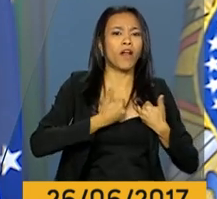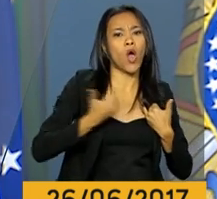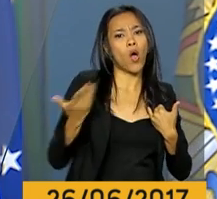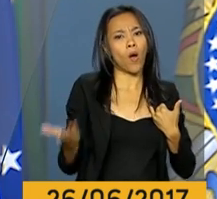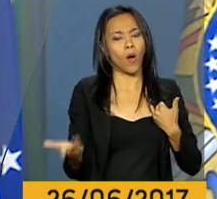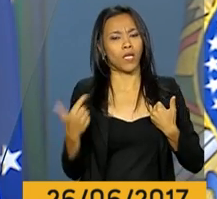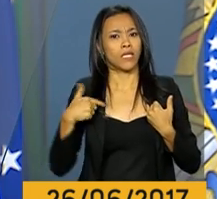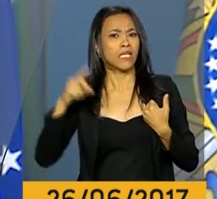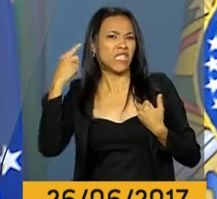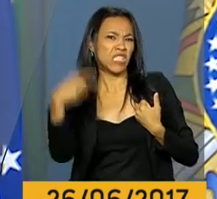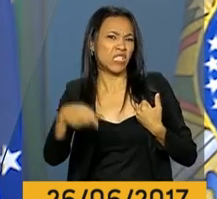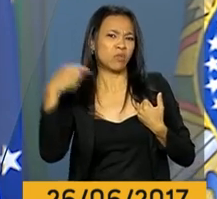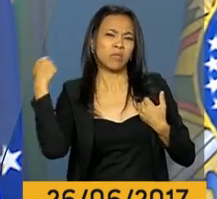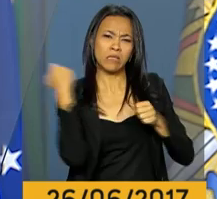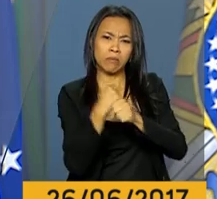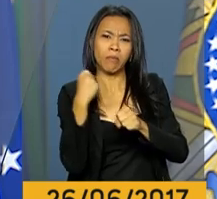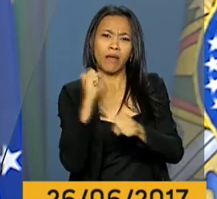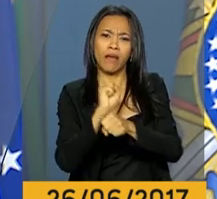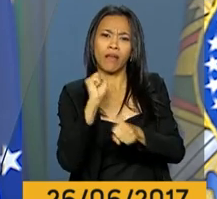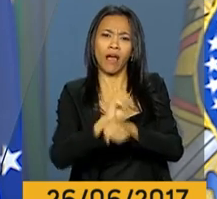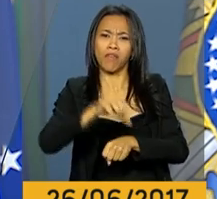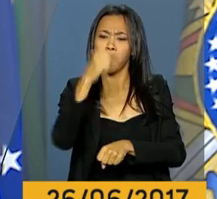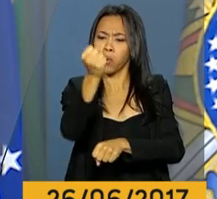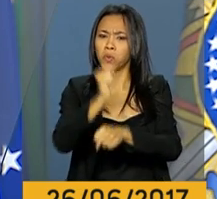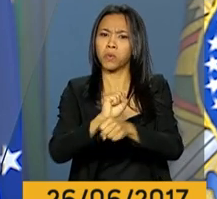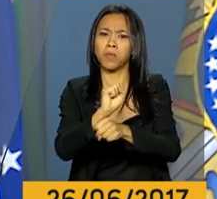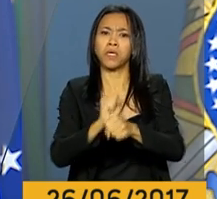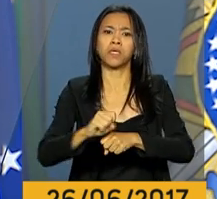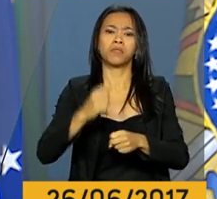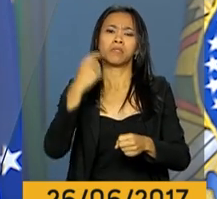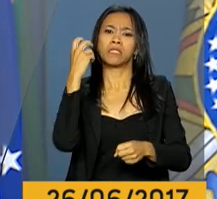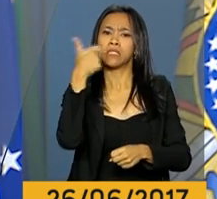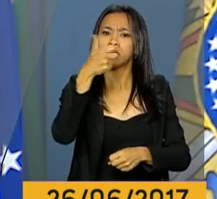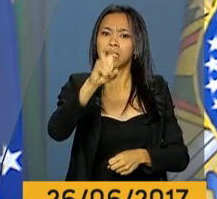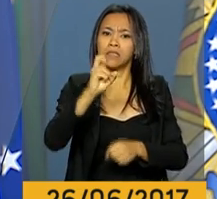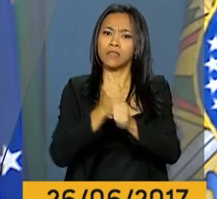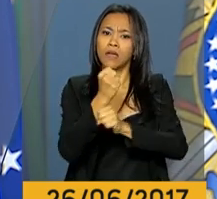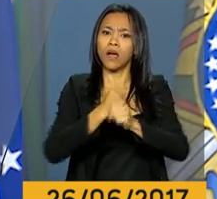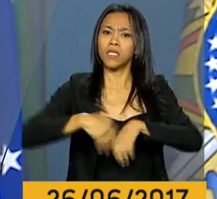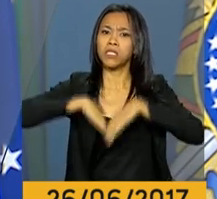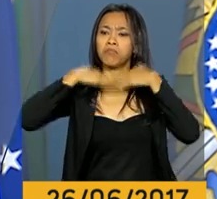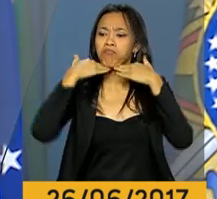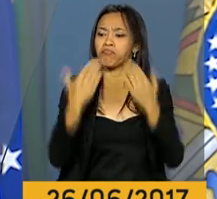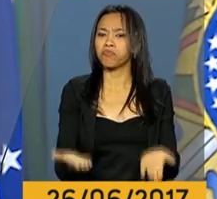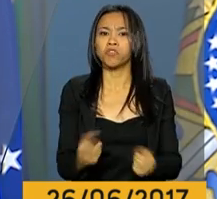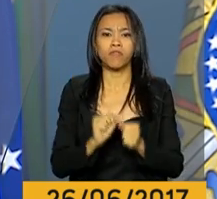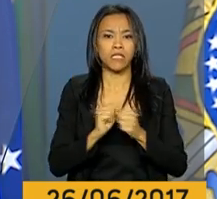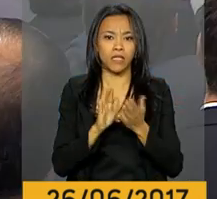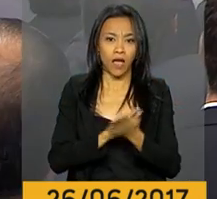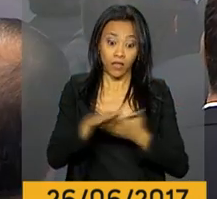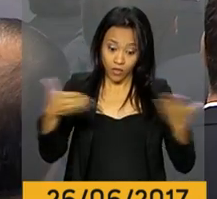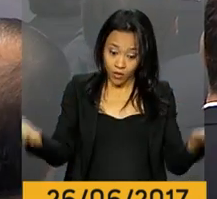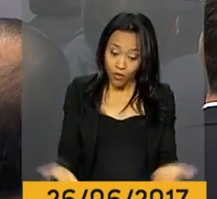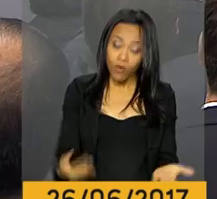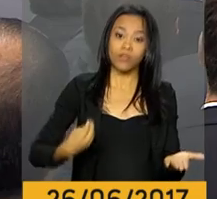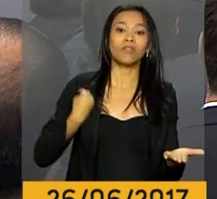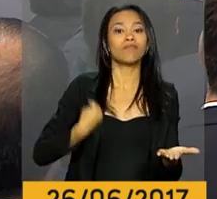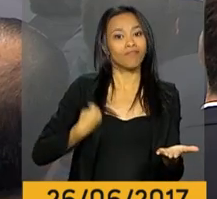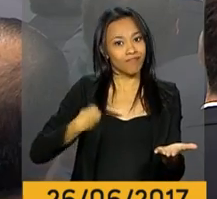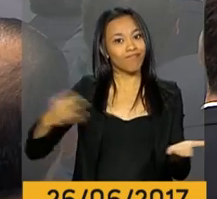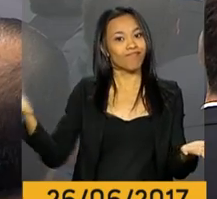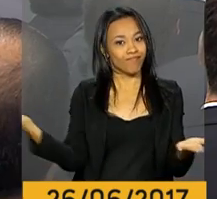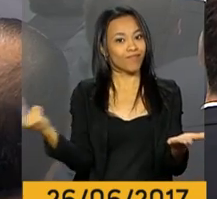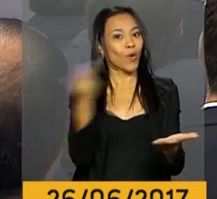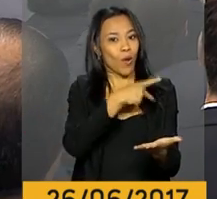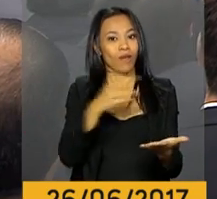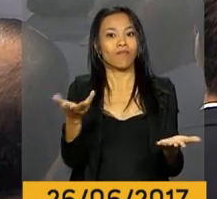ISO esperava 8 anos há 10 anos muitas vezes há 15 anos e não se fazia e nós estamos efetivamente fazendo não é